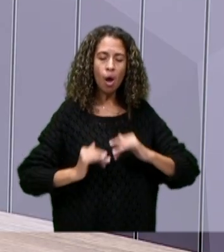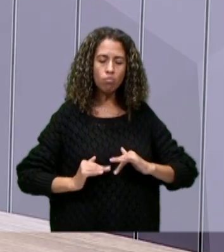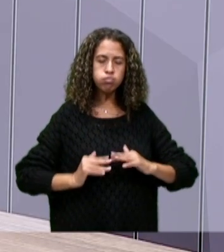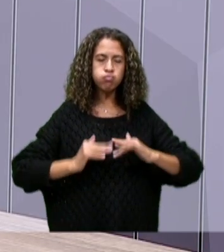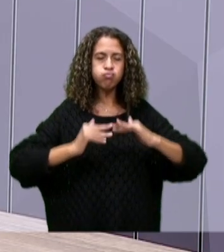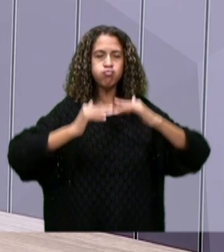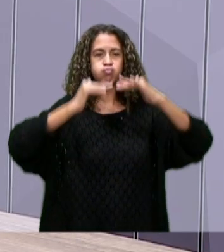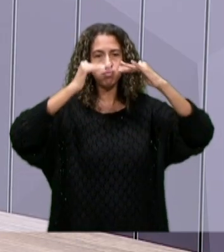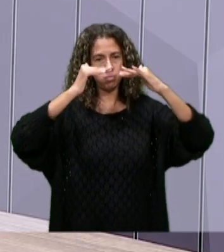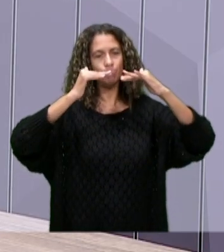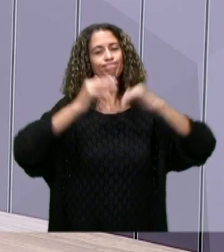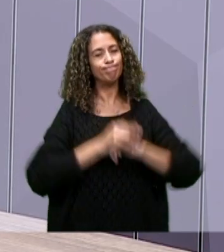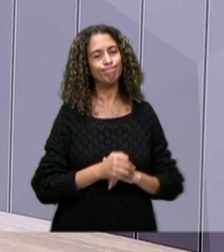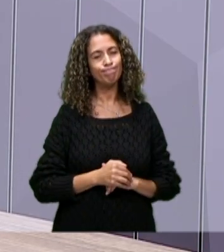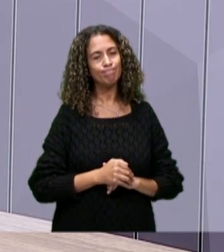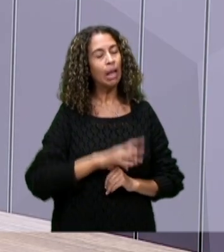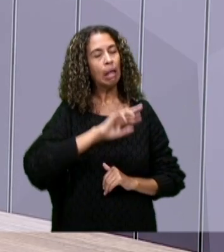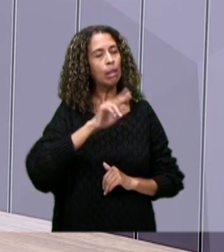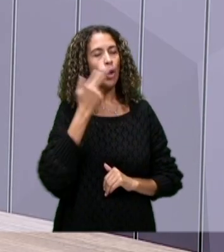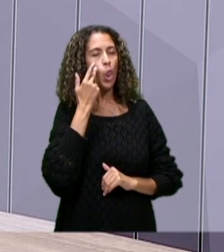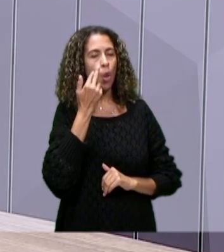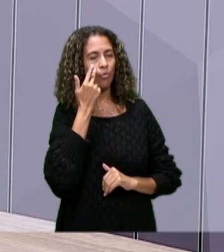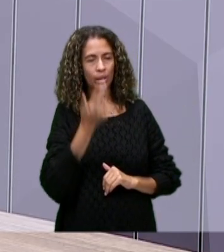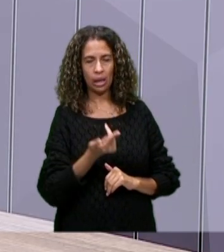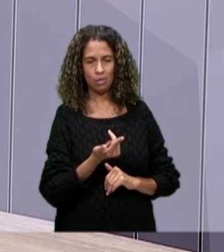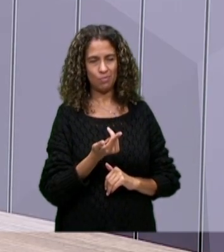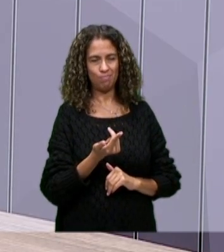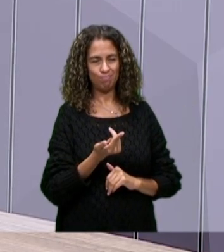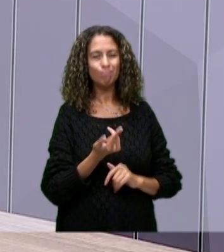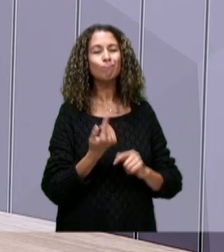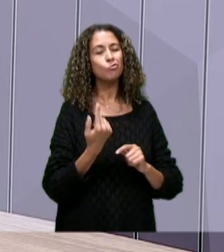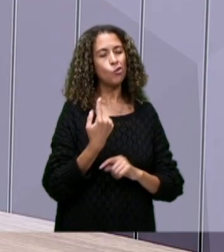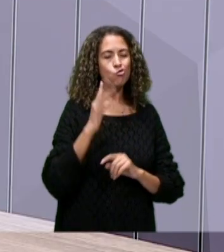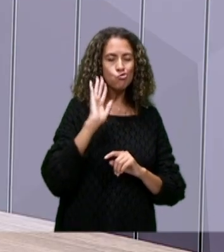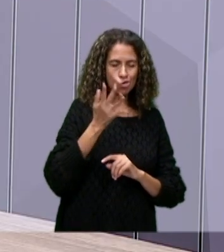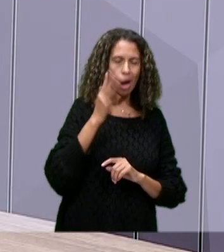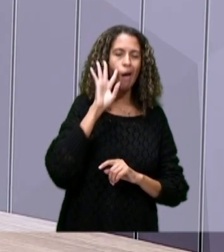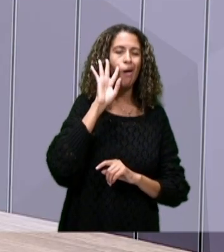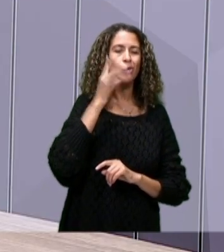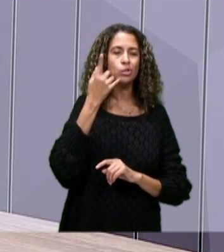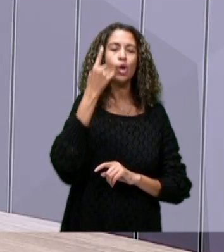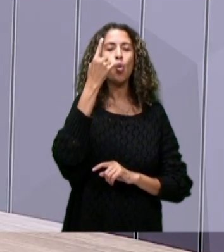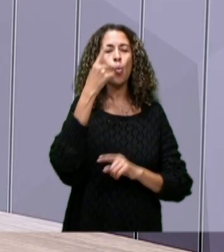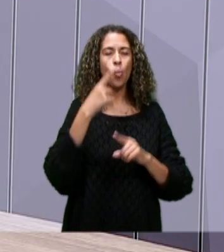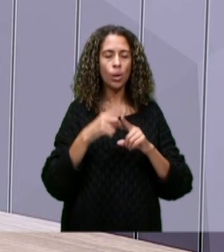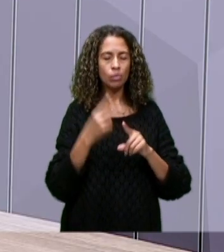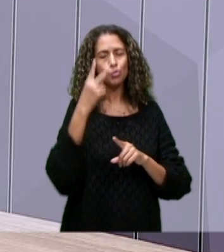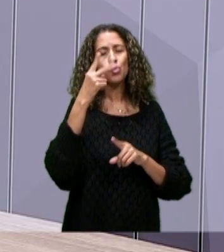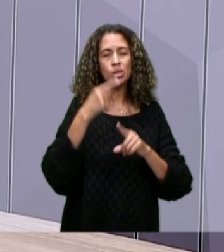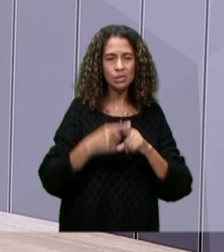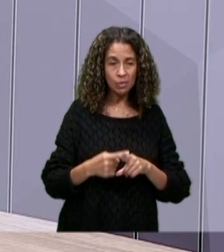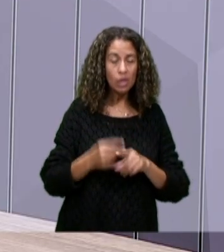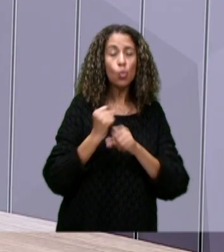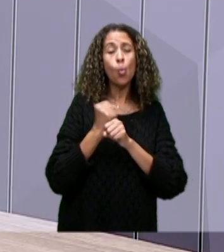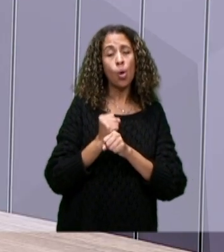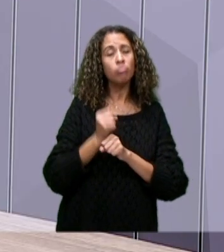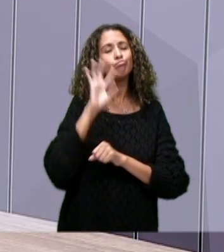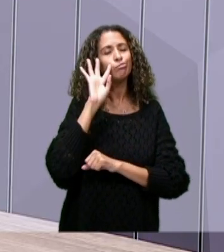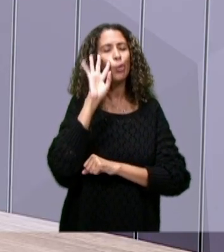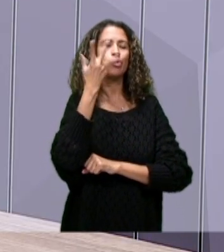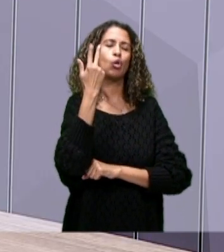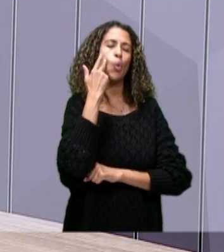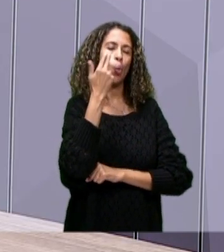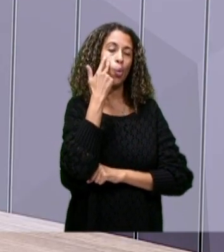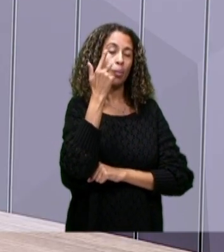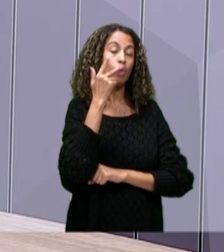d'água. Não era nenhuma novidade. 1 ou 2 vezes por ano isso acontecia em todo lugar,